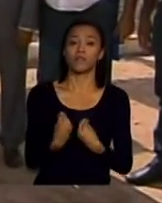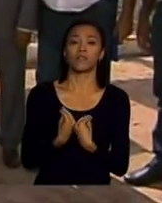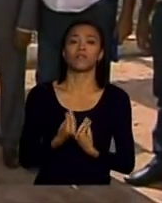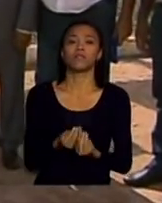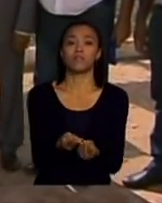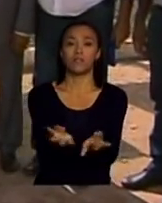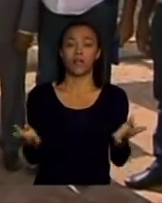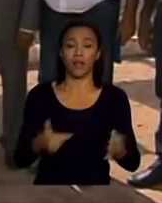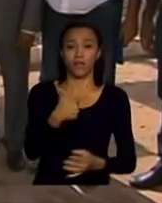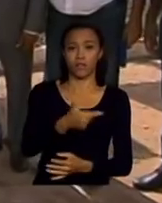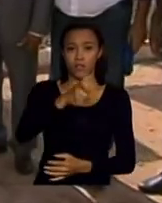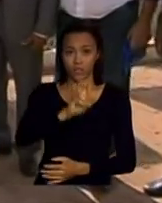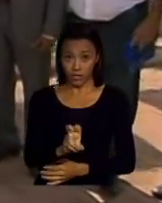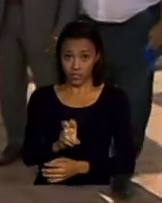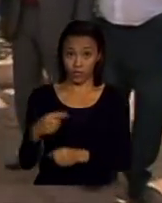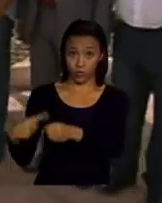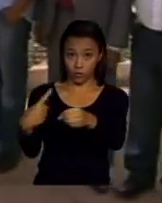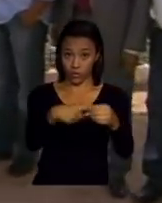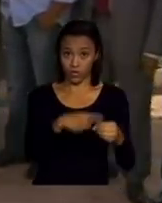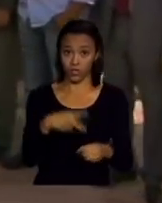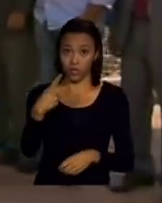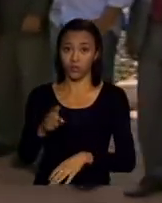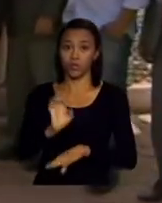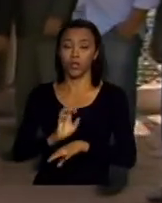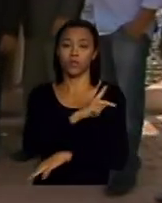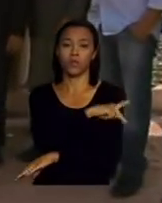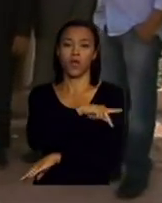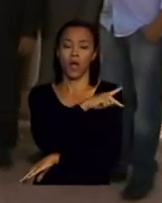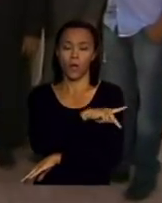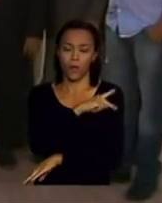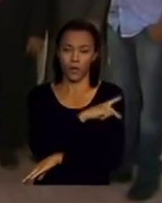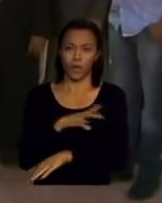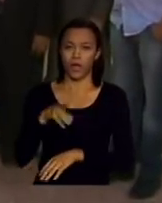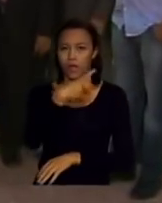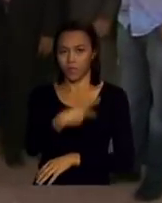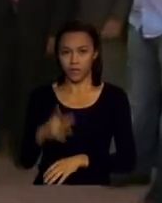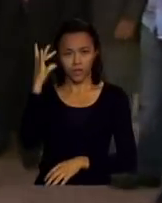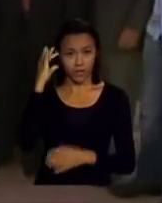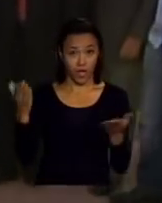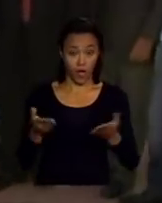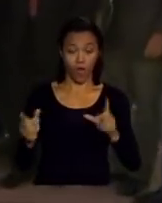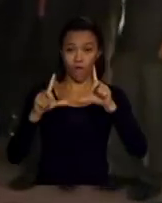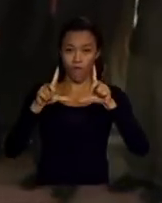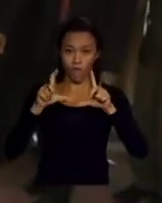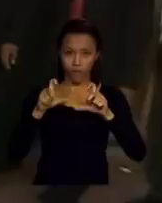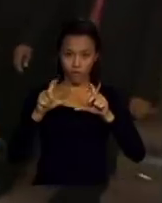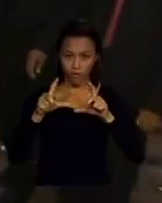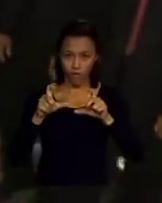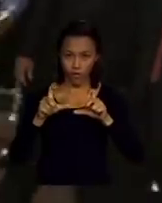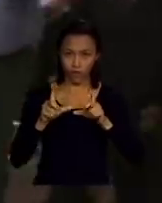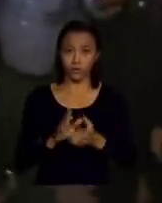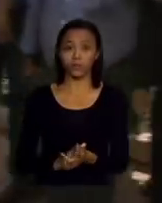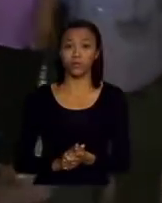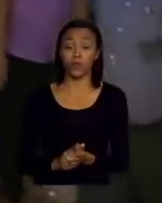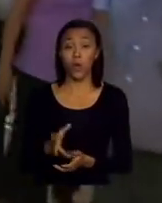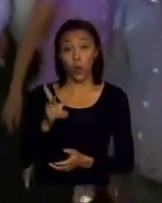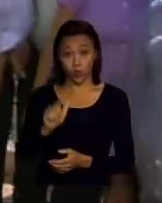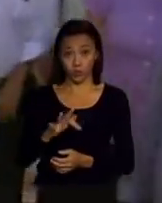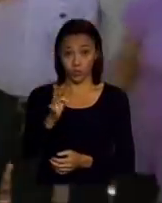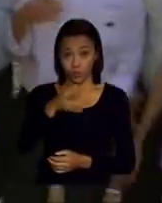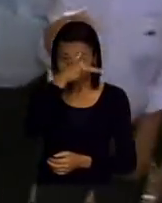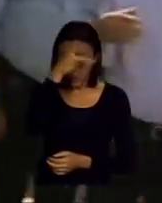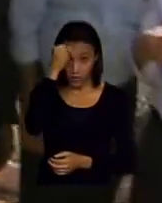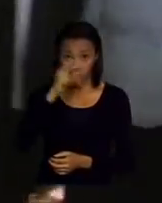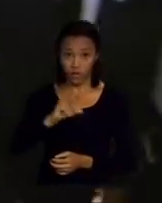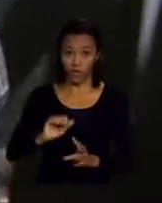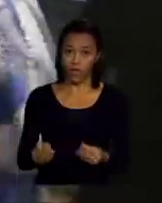25 municípios piauienses. A presidenta Dilma posa para fotos com os prováveis prefeitos que vão